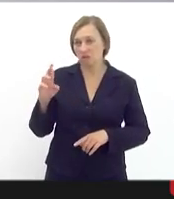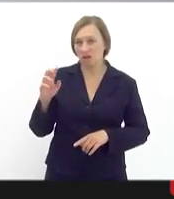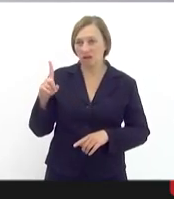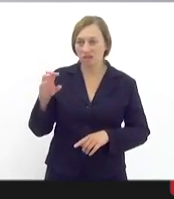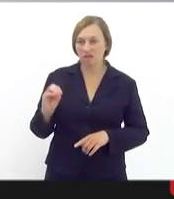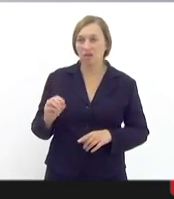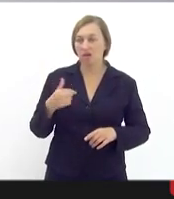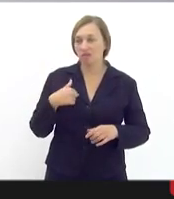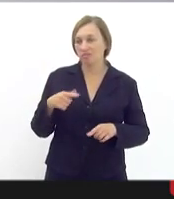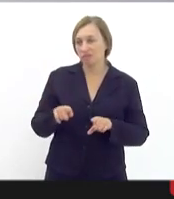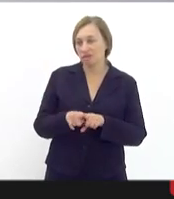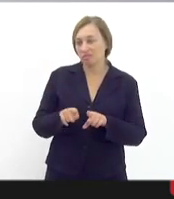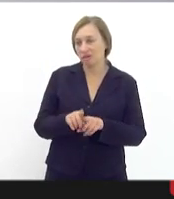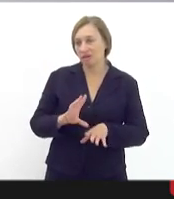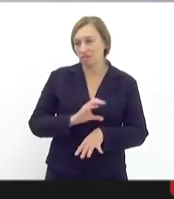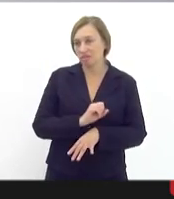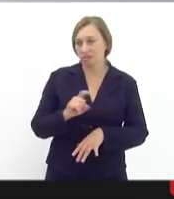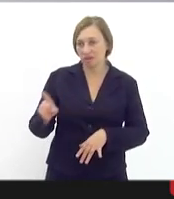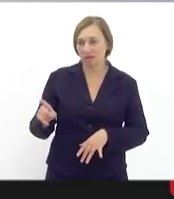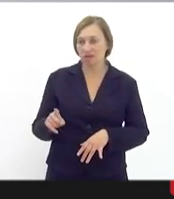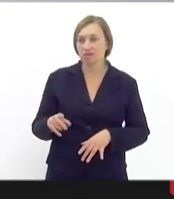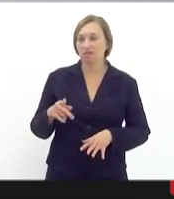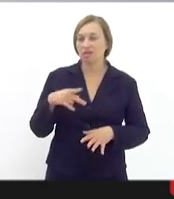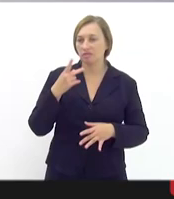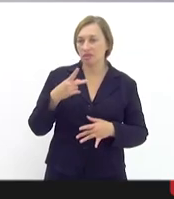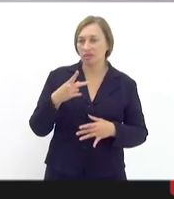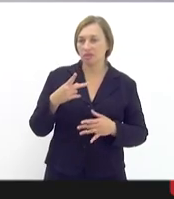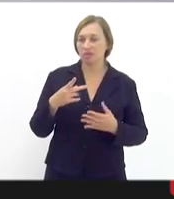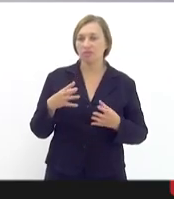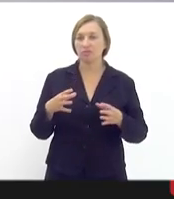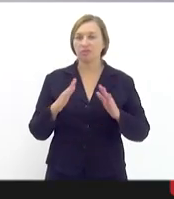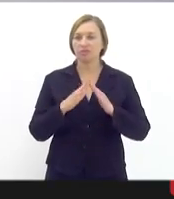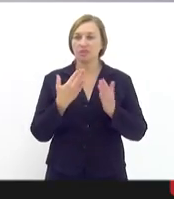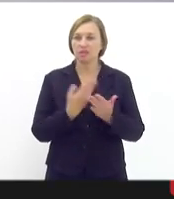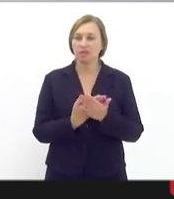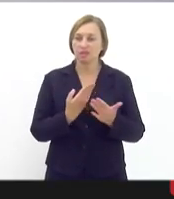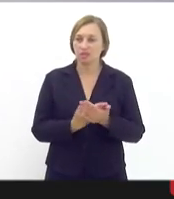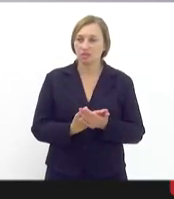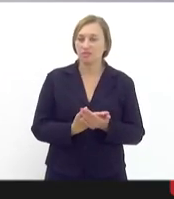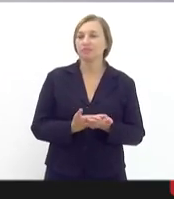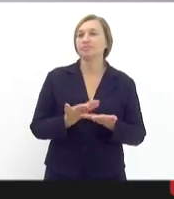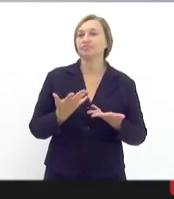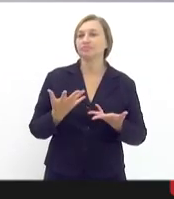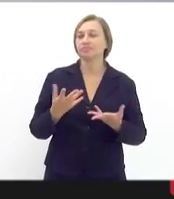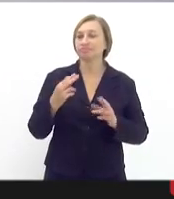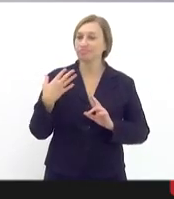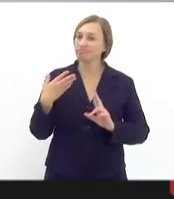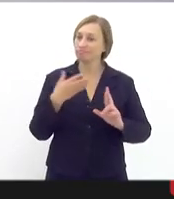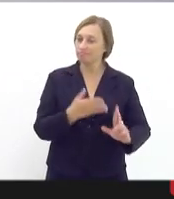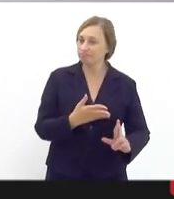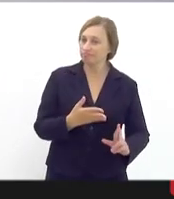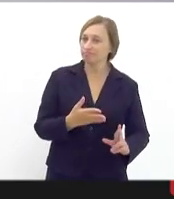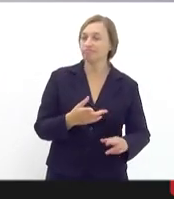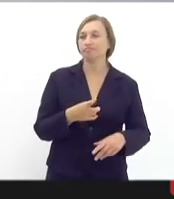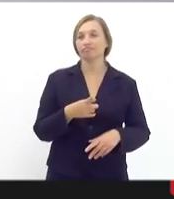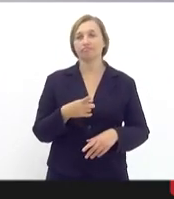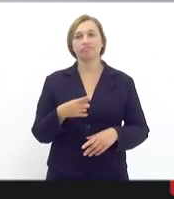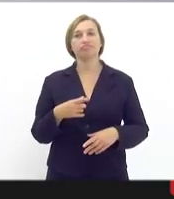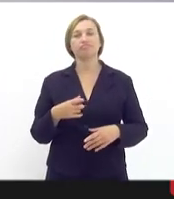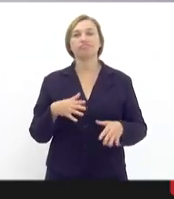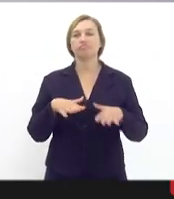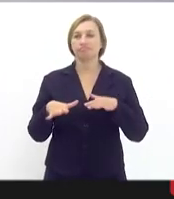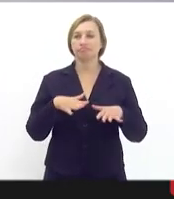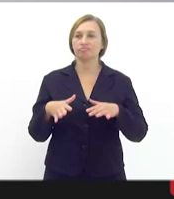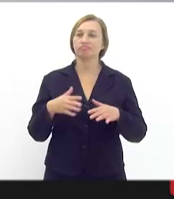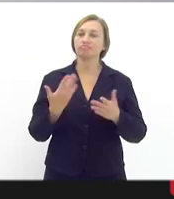também sou fã, porque não é à toa, ele vem do movimento estudantil, que é uma escola para todos nós, né, e uma referência enorme que veio do movimento estudantil,